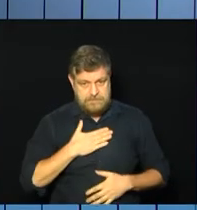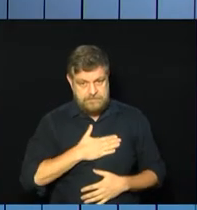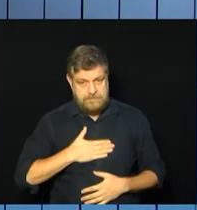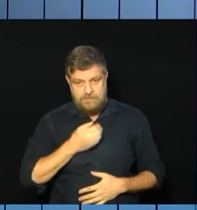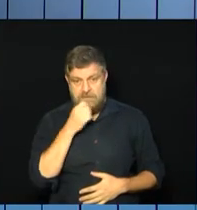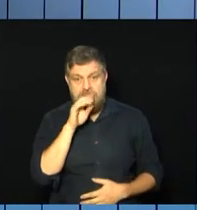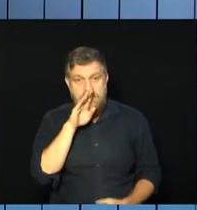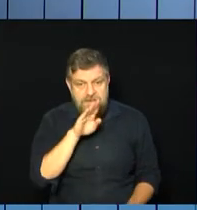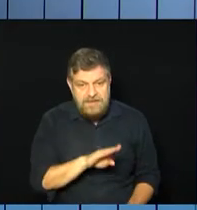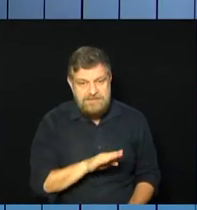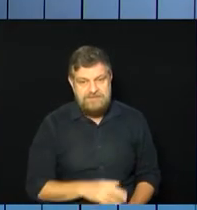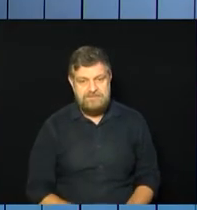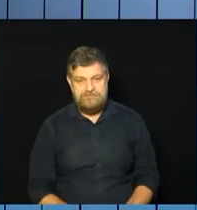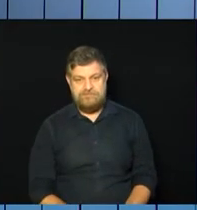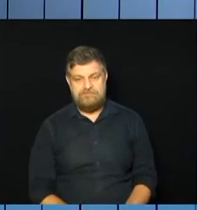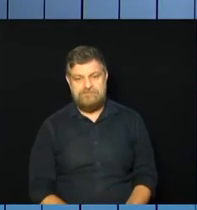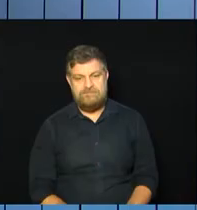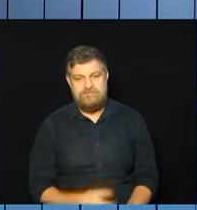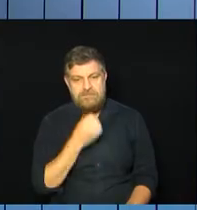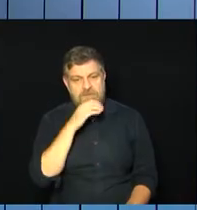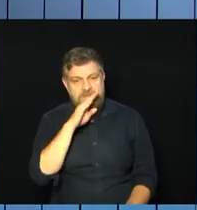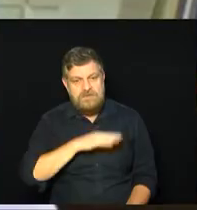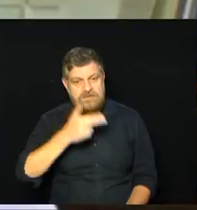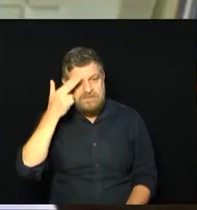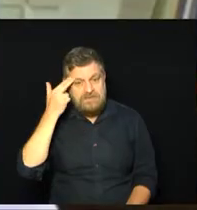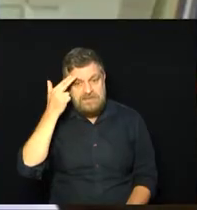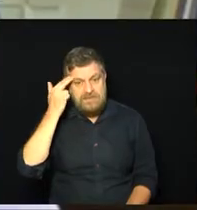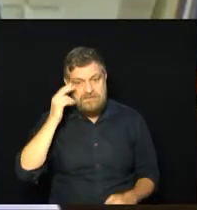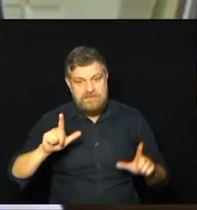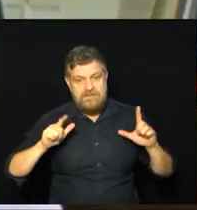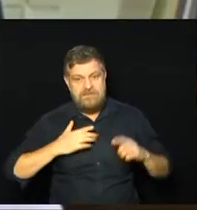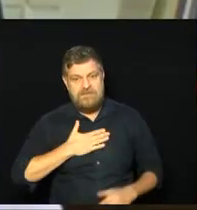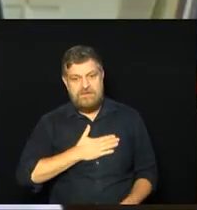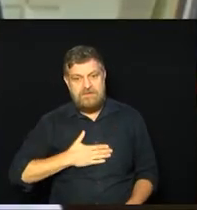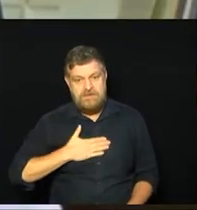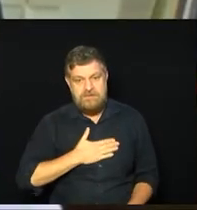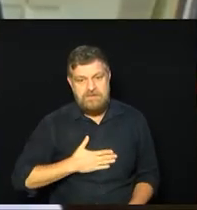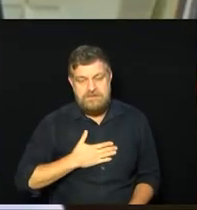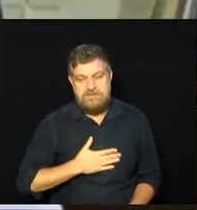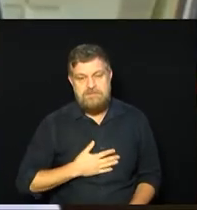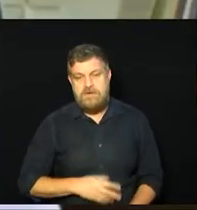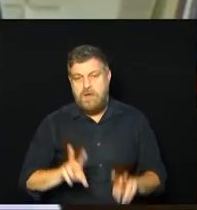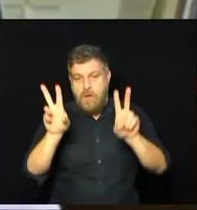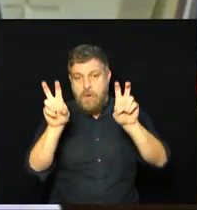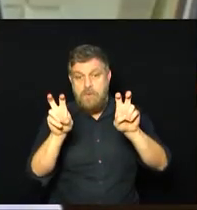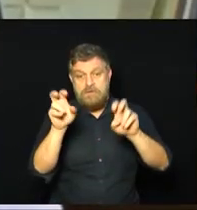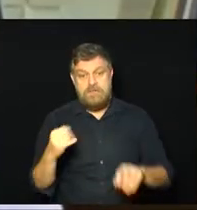e boa tarde. Boa tarde, Gabriel. É um prazer estar aqui com vocês, falando de um tema tão relevante, aproveitando o